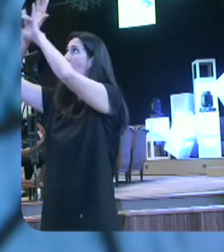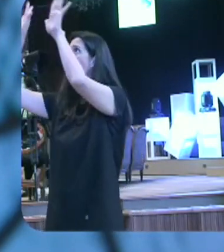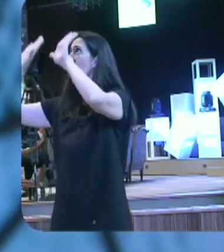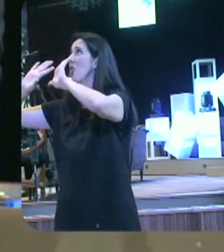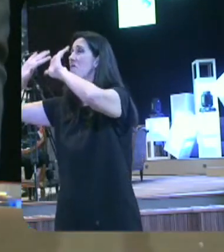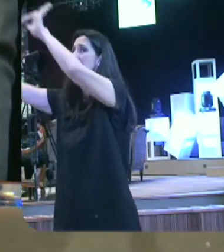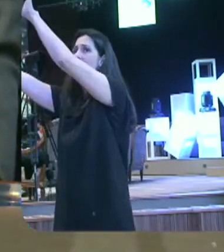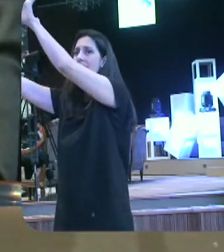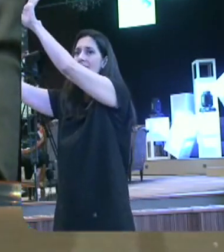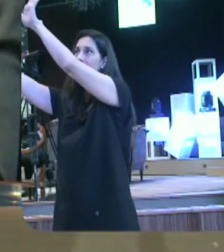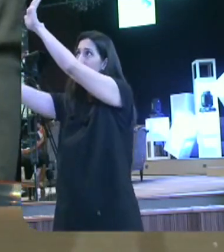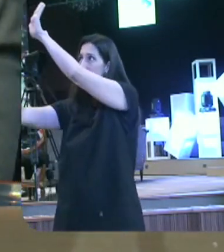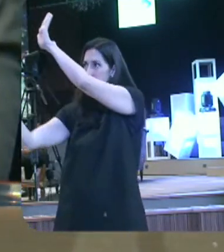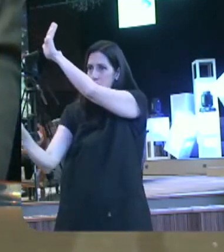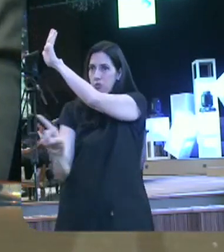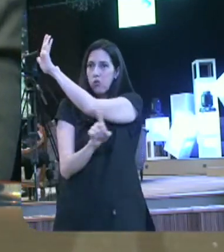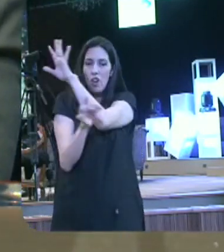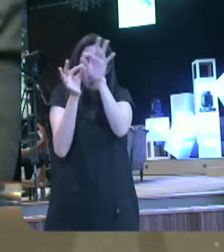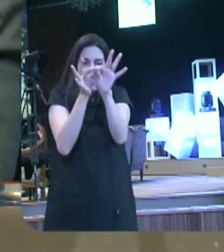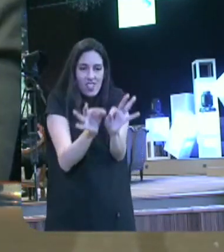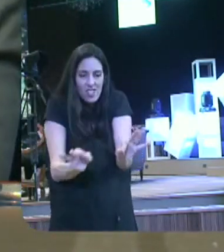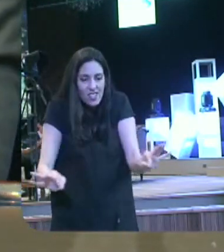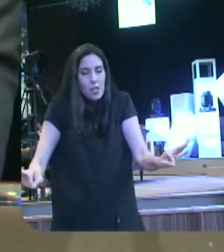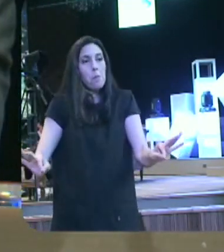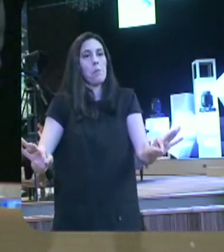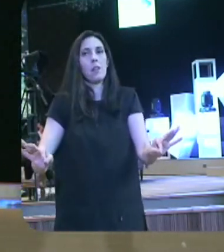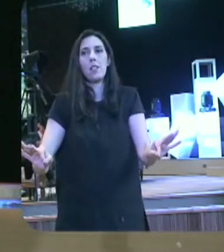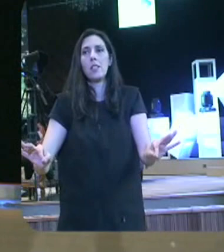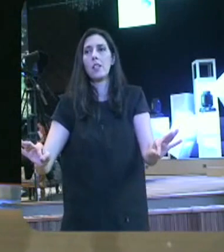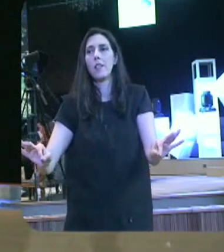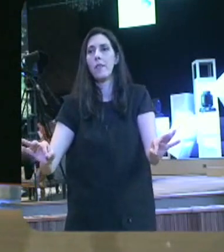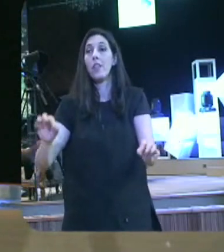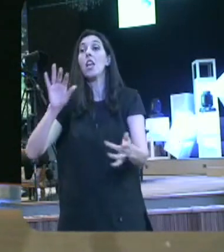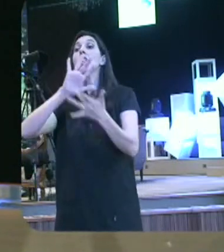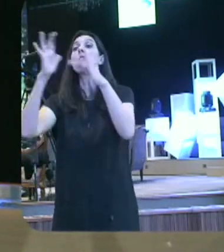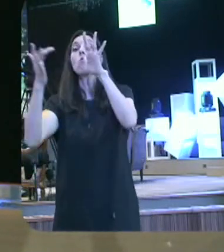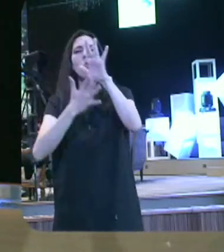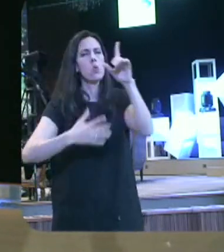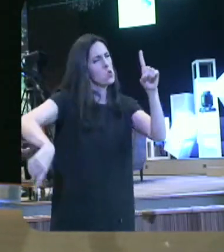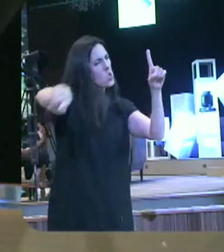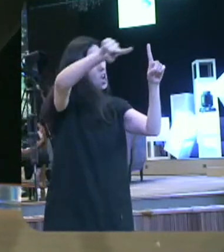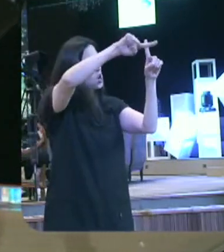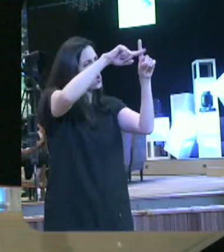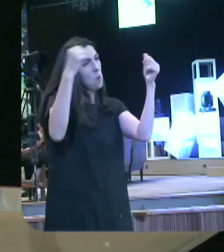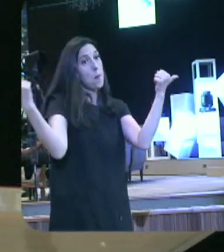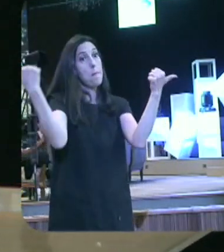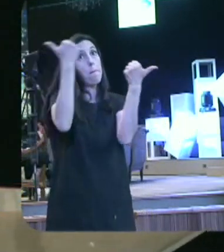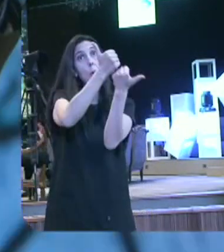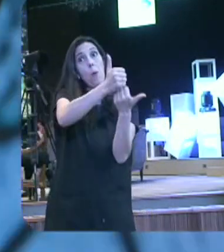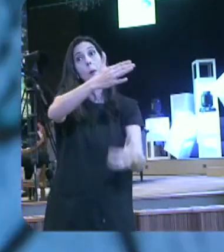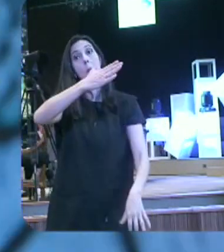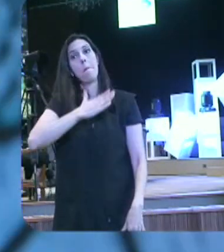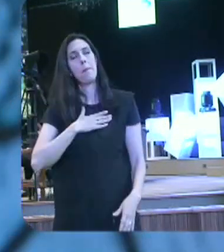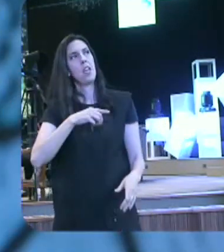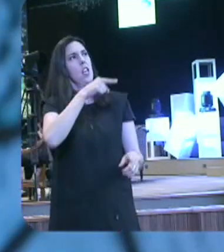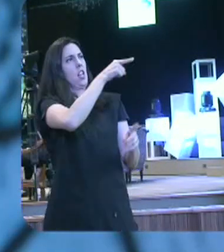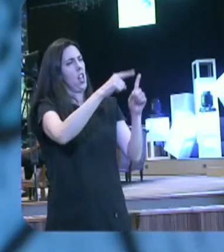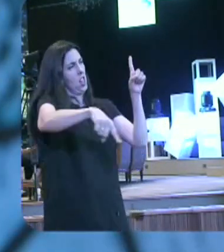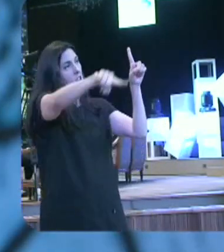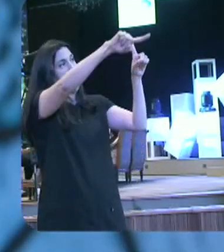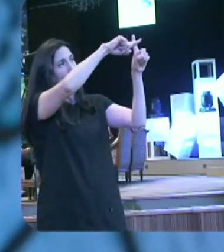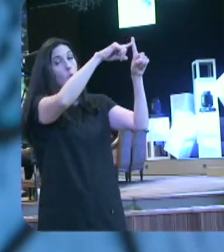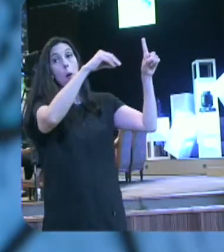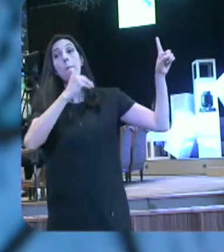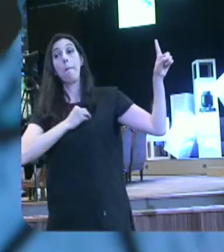como nosso Salvador, mas tomou o nosso lugar na cruz do Calvário, e lá na cruz os nossos